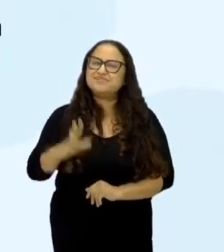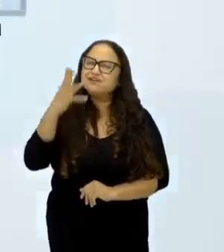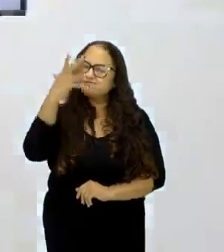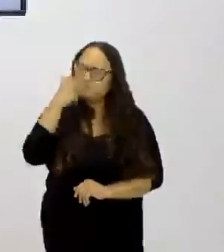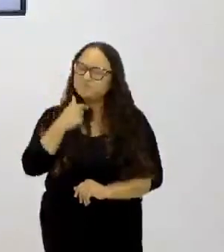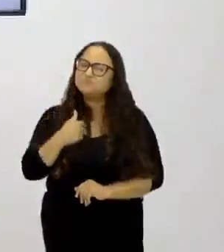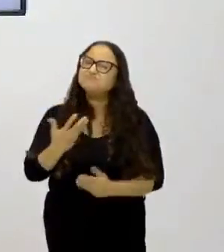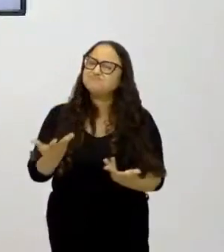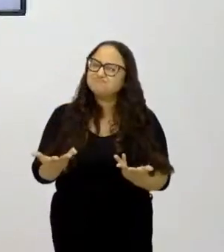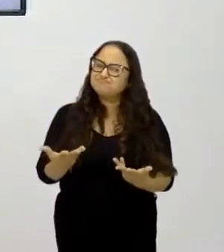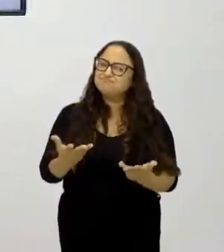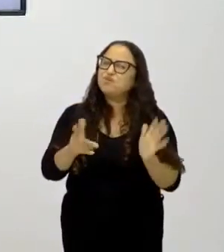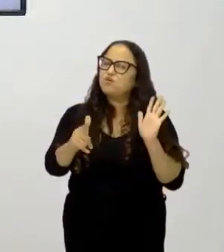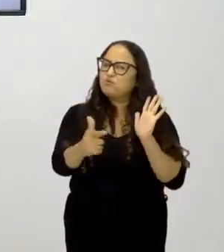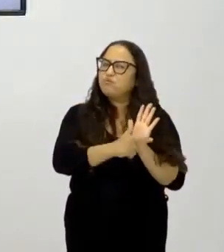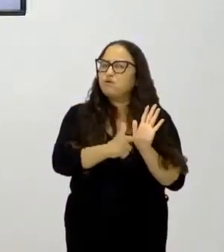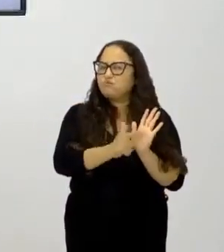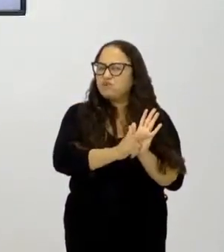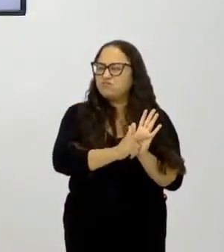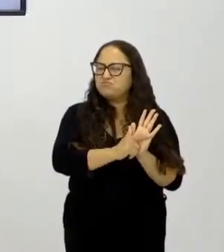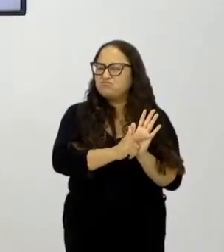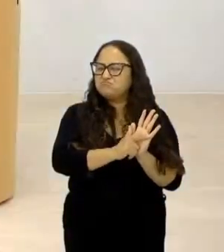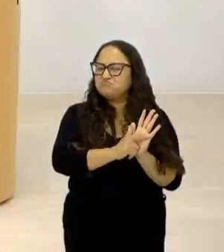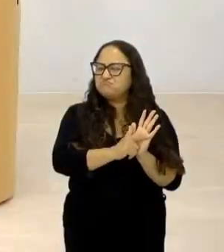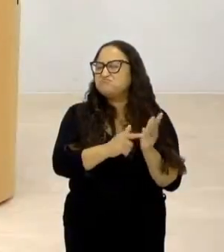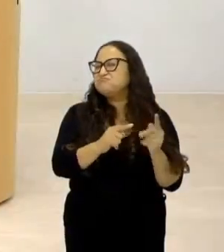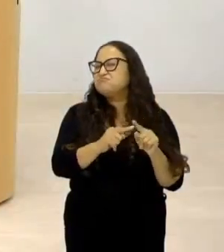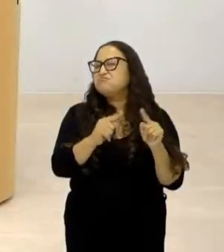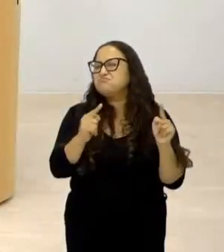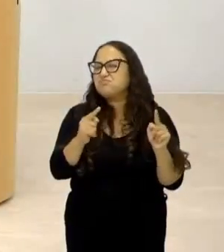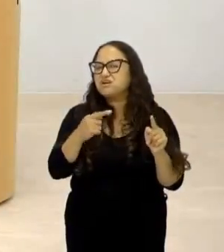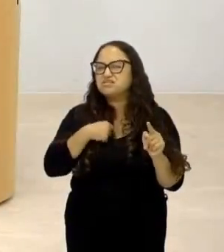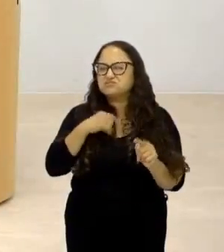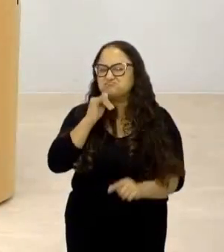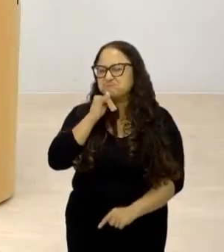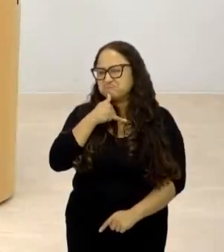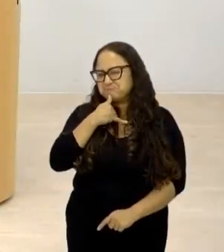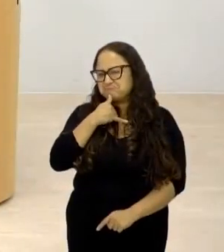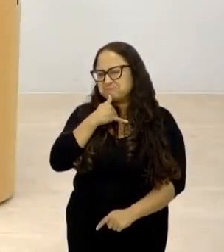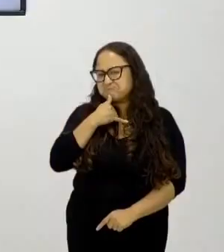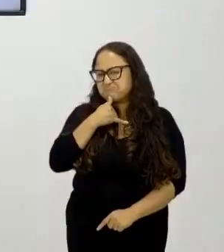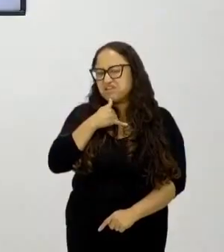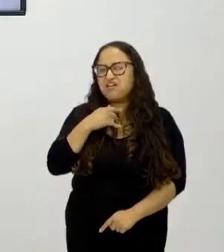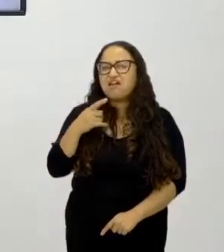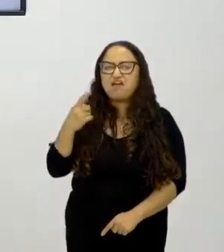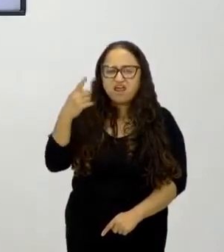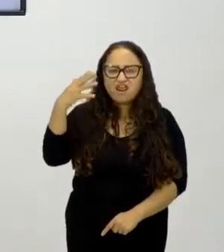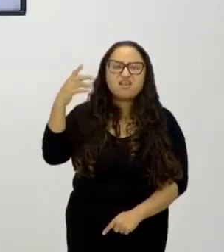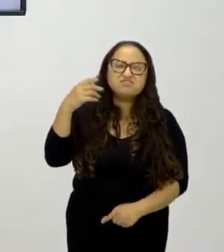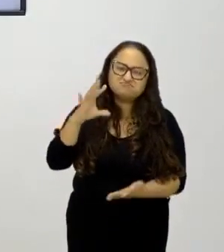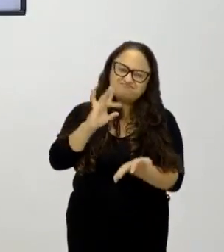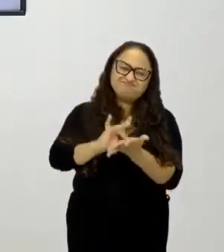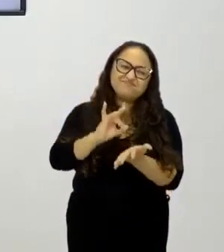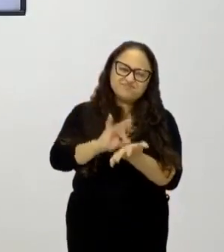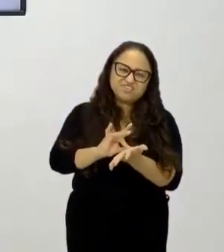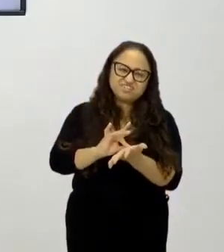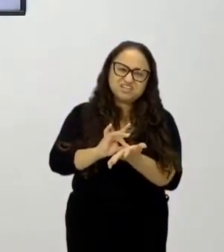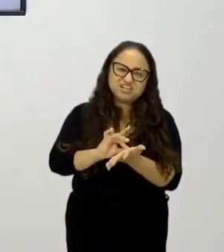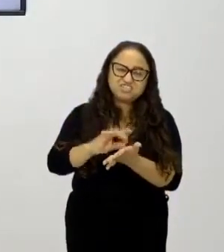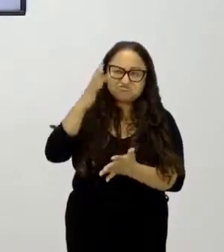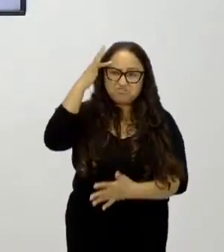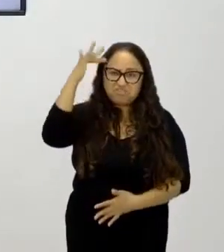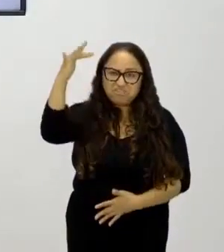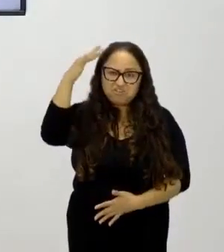Bonito no papel, Yes. né? Então, I'm tá ali. sad. Yeah, in theory, it is great. In